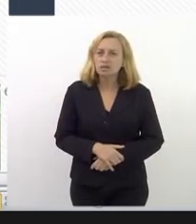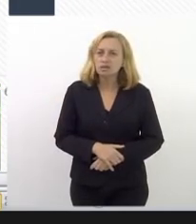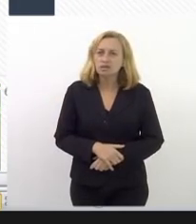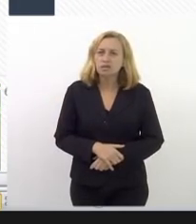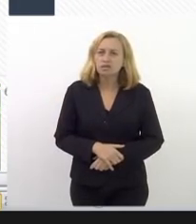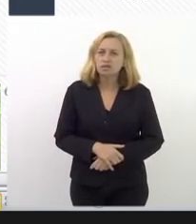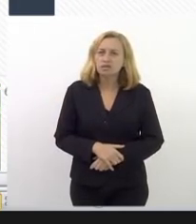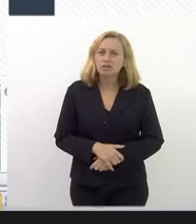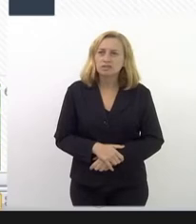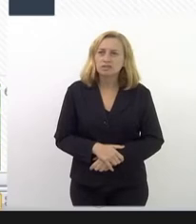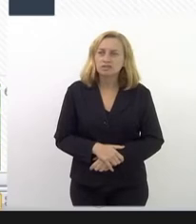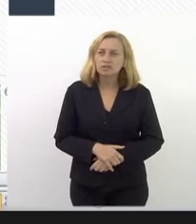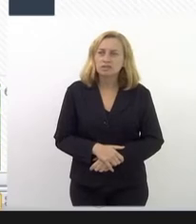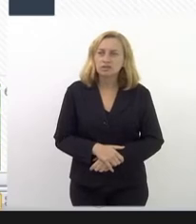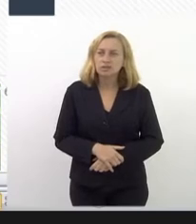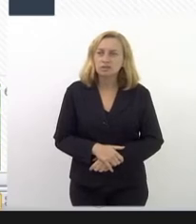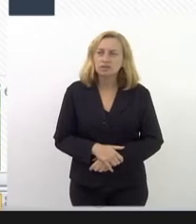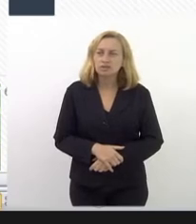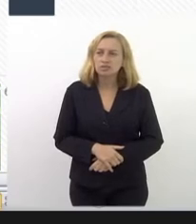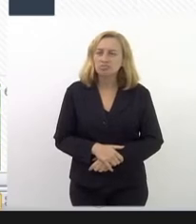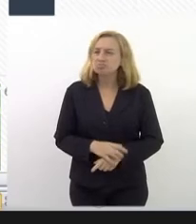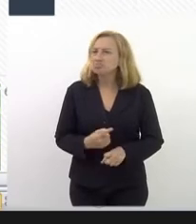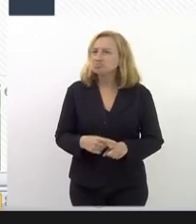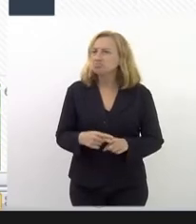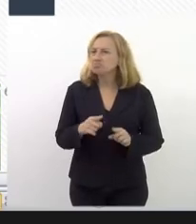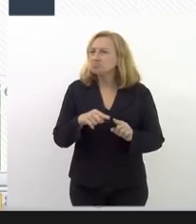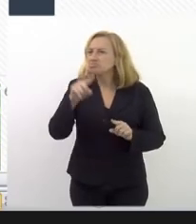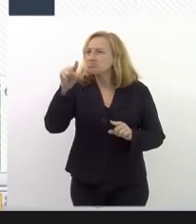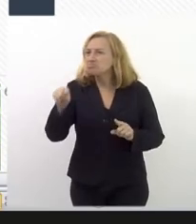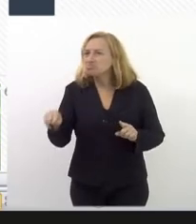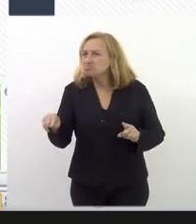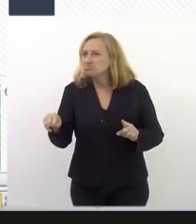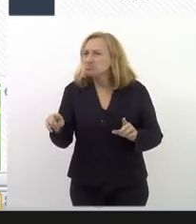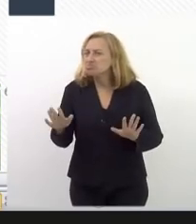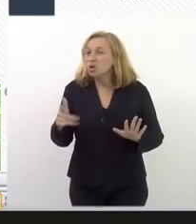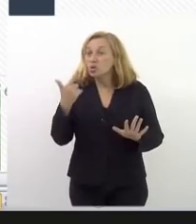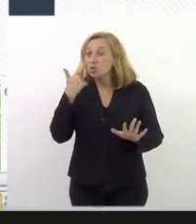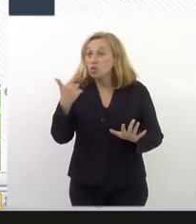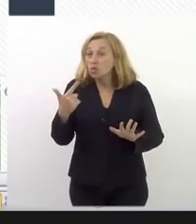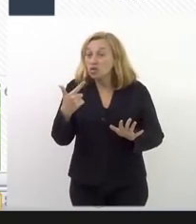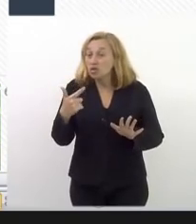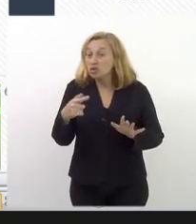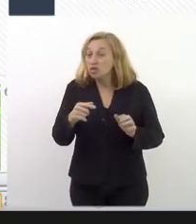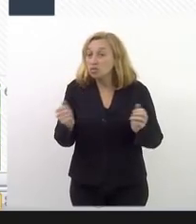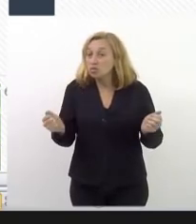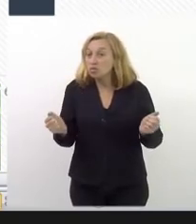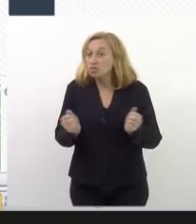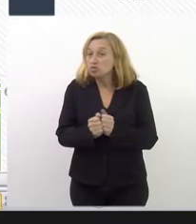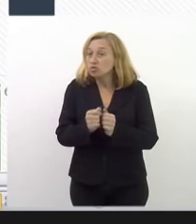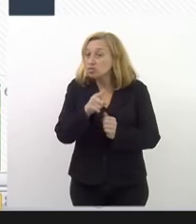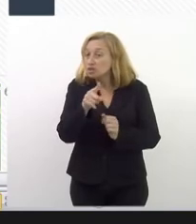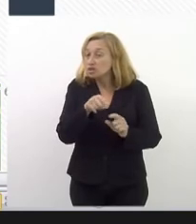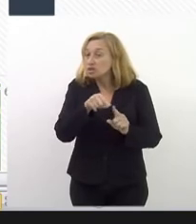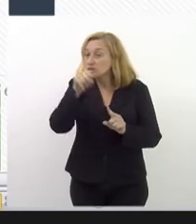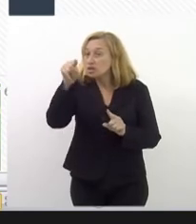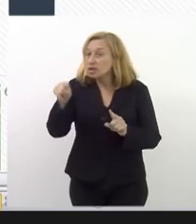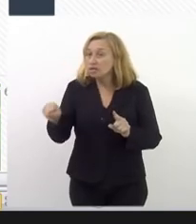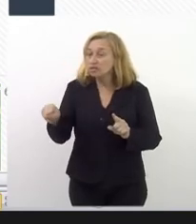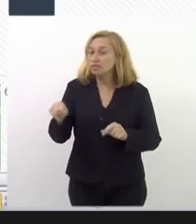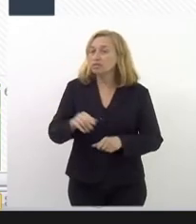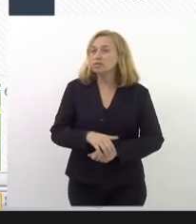relação. Mas por que a curva está aqui? Só para eu entender. É que eu estou vendo o gráfico junto com vocês. Aqui. Essa é a variação.